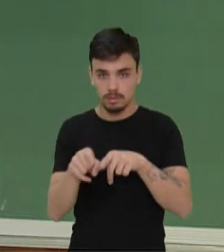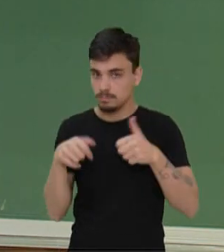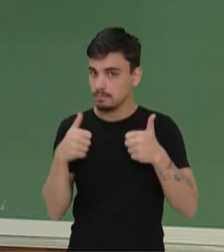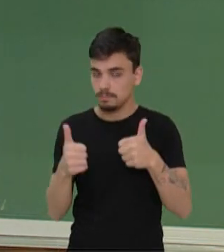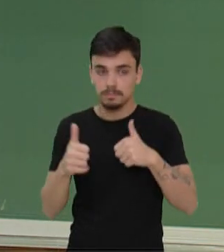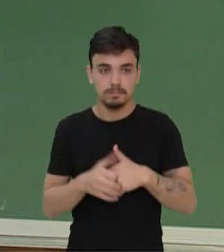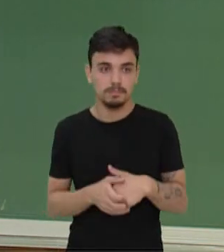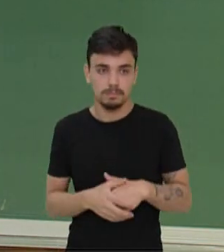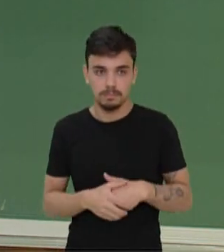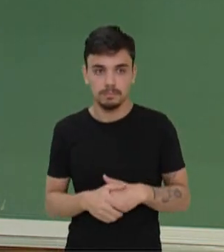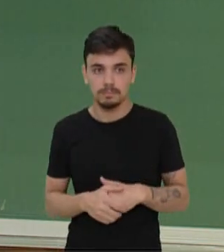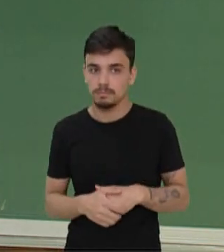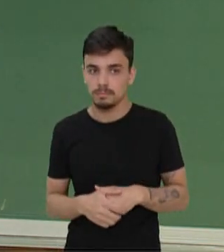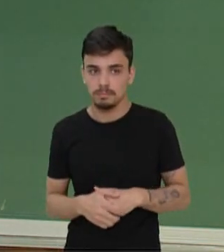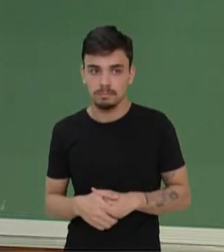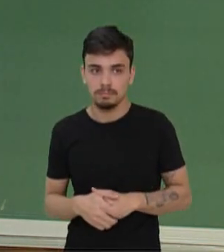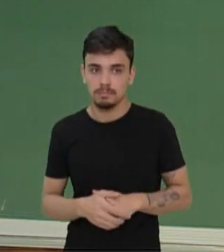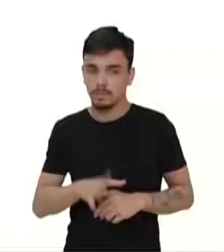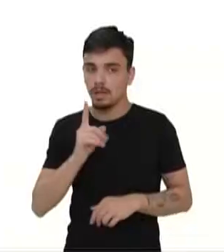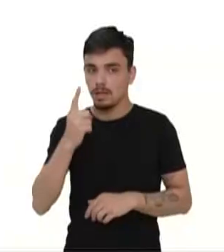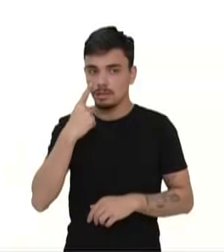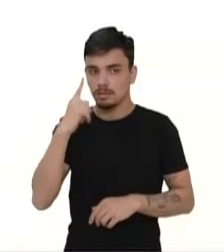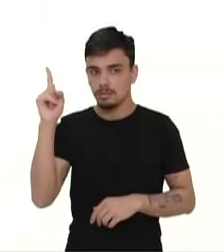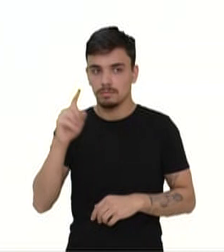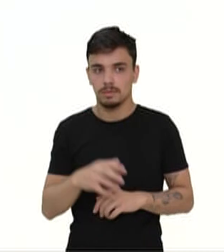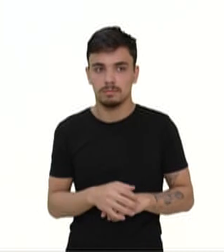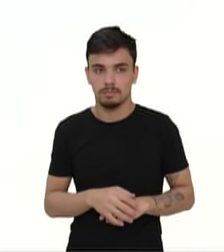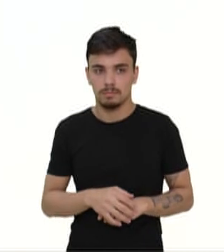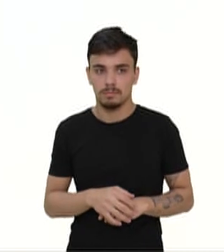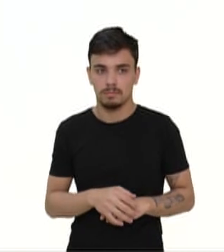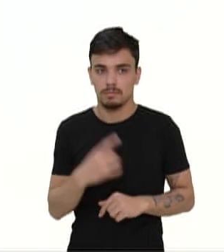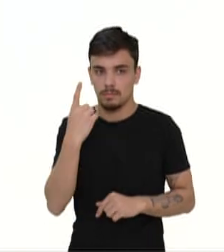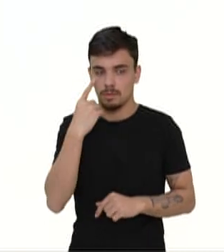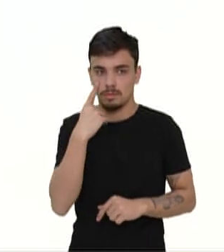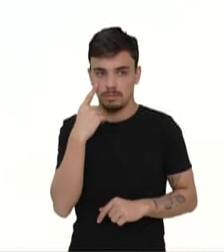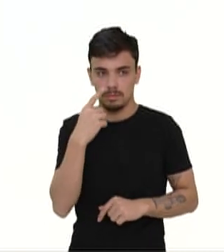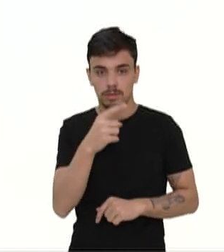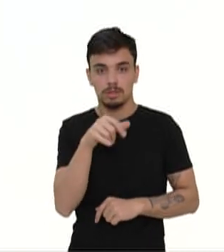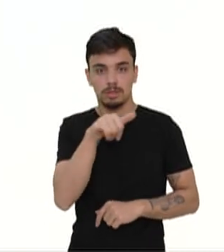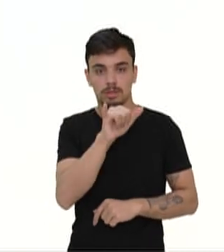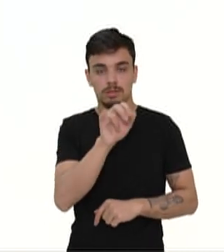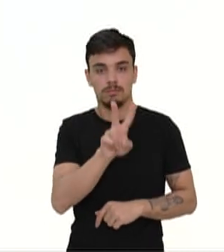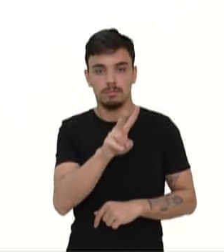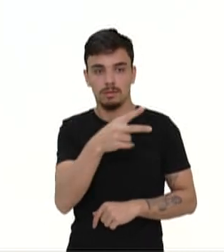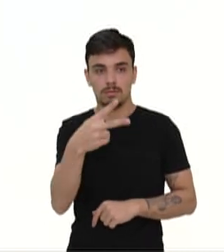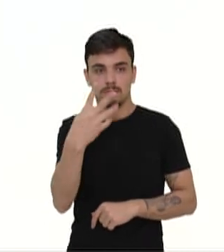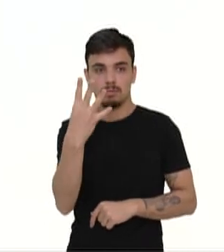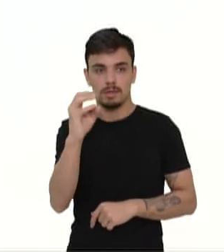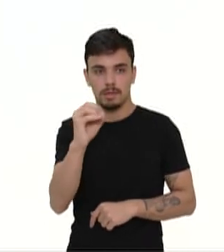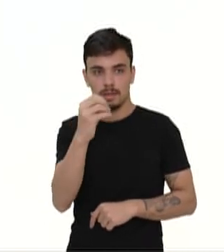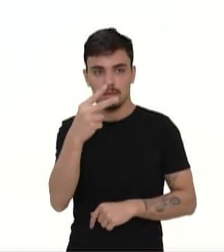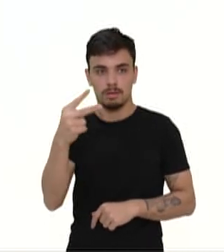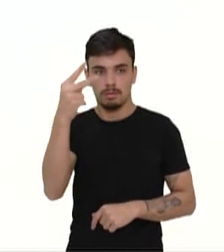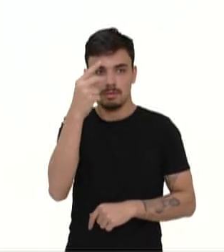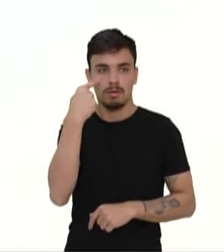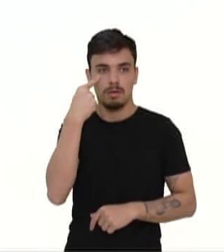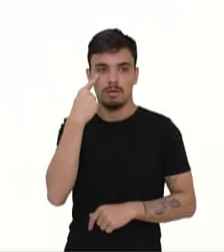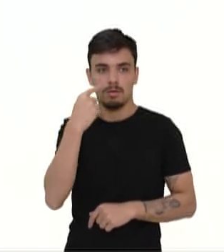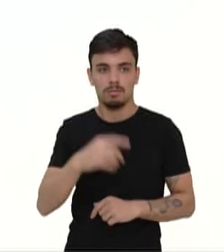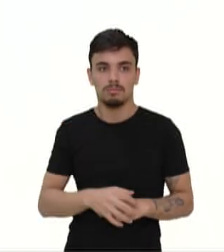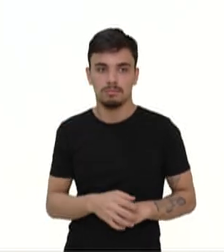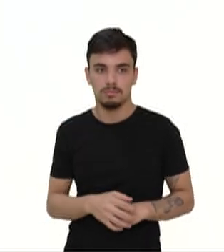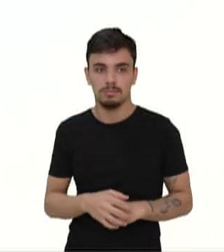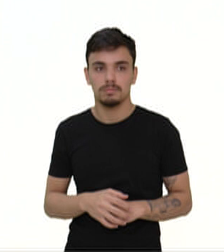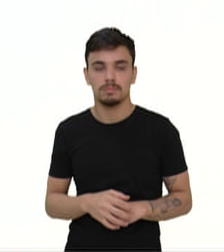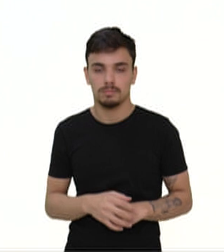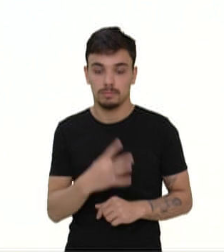Ok? E foi isso que a gente fez aqui, ó. O custo mínimo, então, eu pego lá o x do vértice, que é 40, e substituo na função. Aqui é x ao